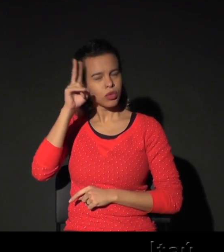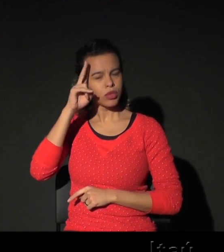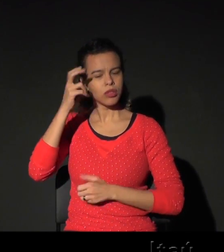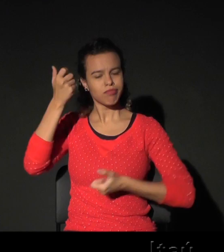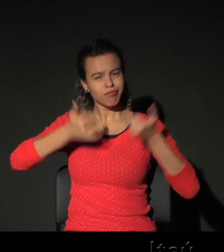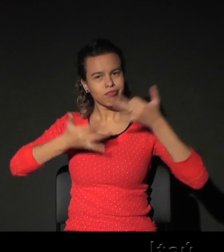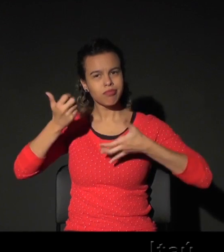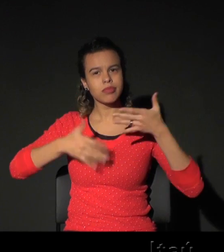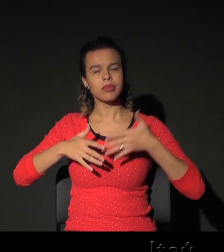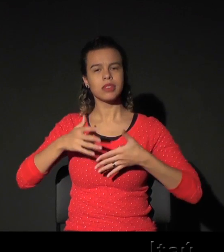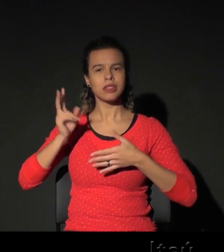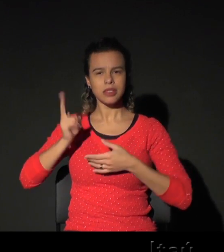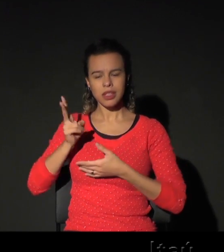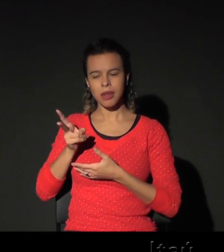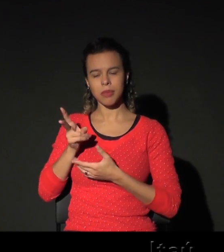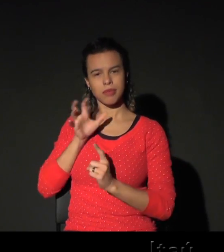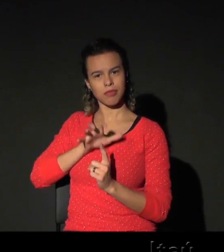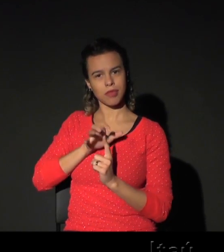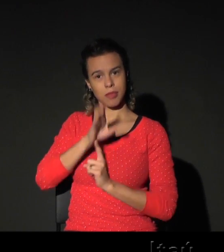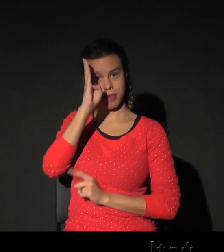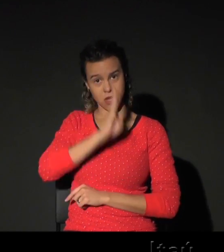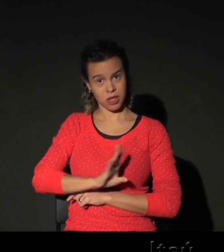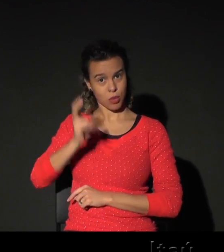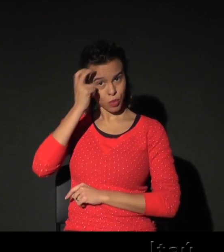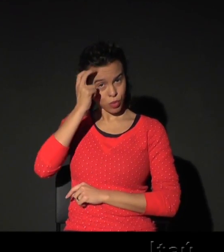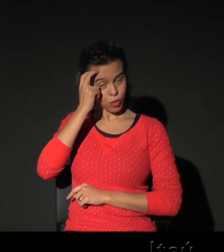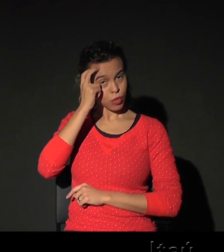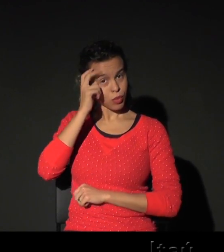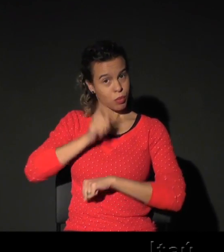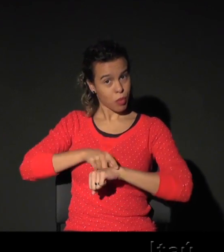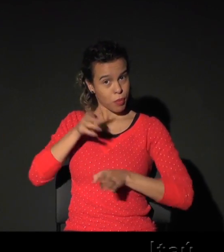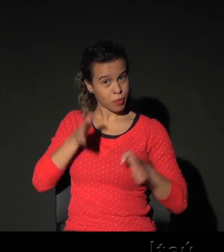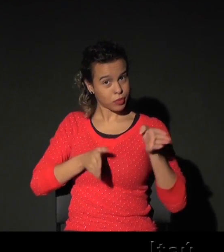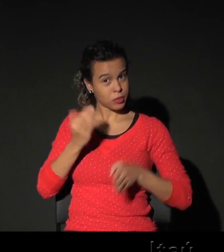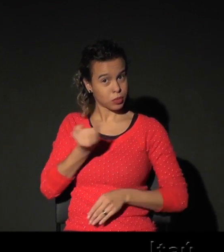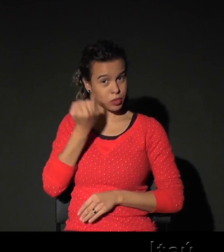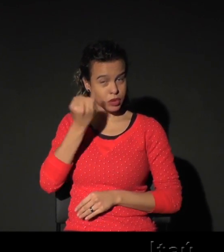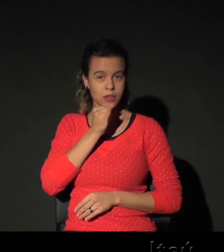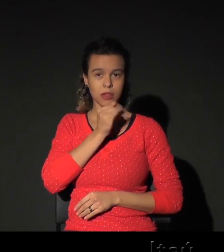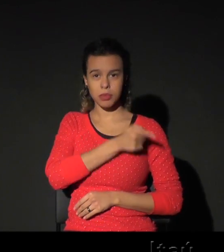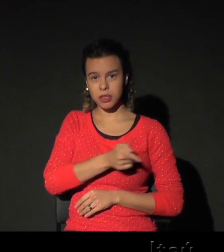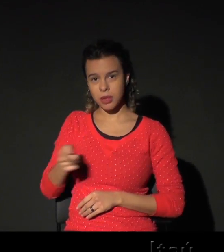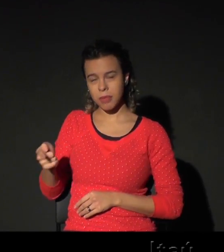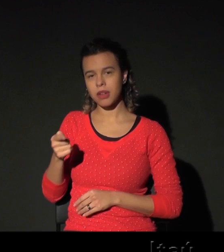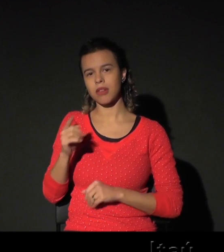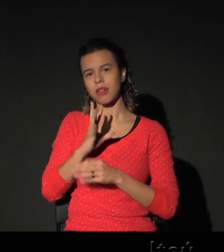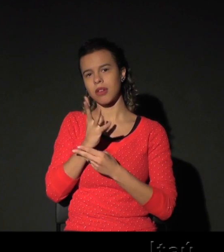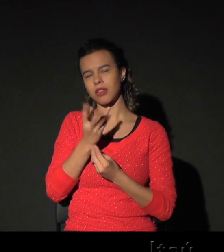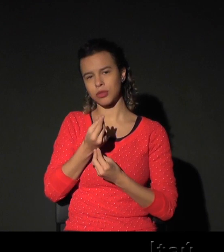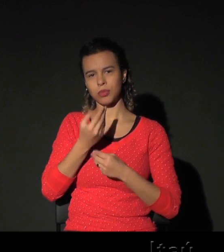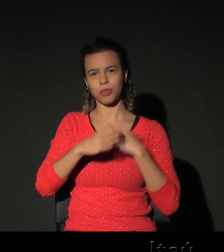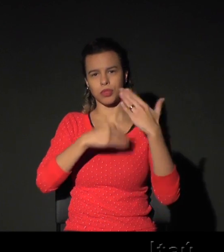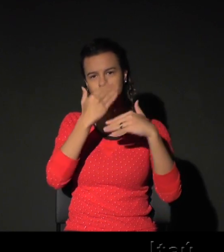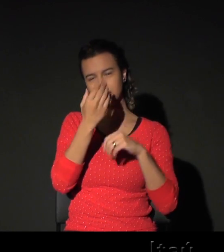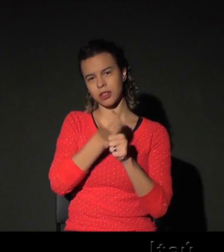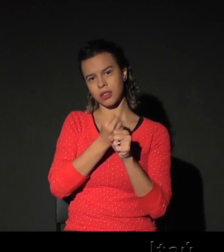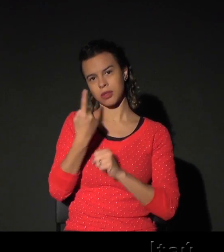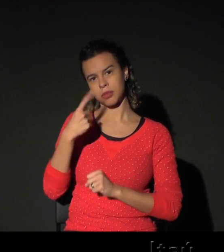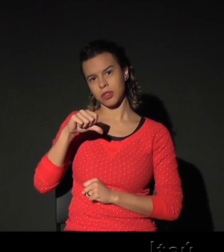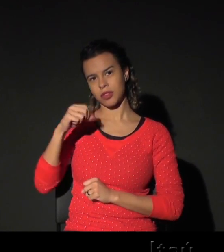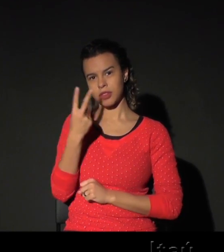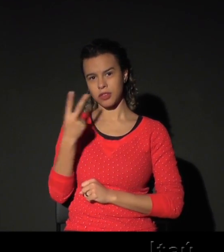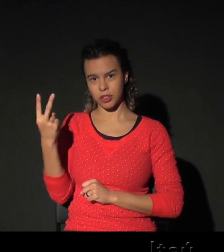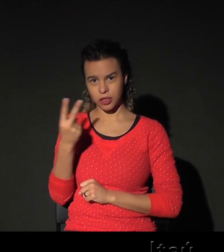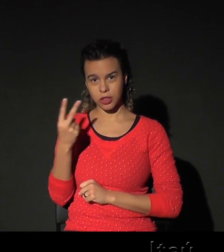presentees na cultura eh brasileira em momentos decisivos como por exemplo na Semana de Arte Moderna de 22 hoje valde